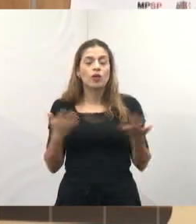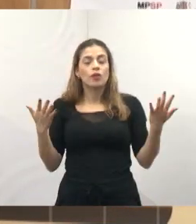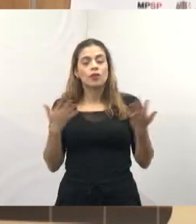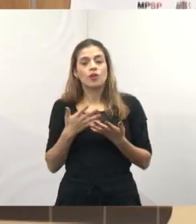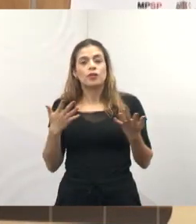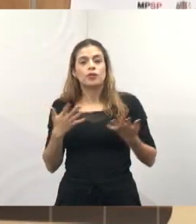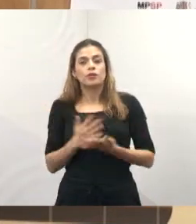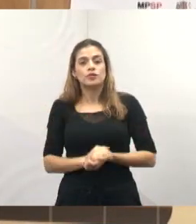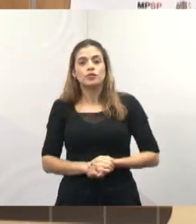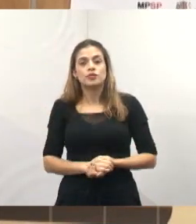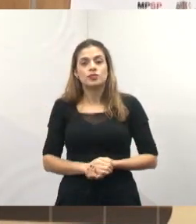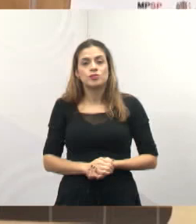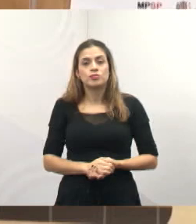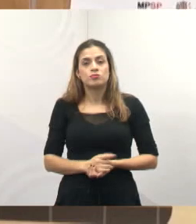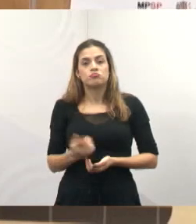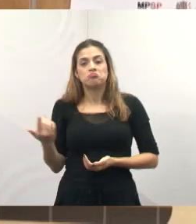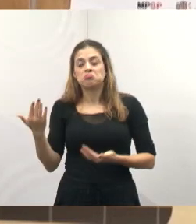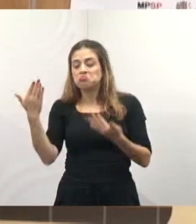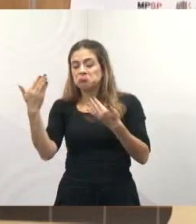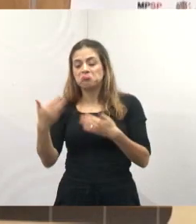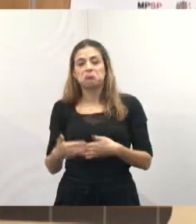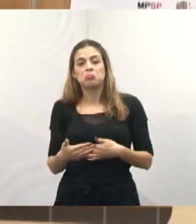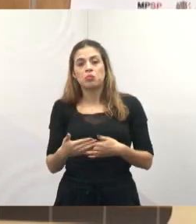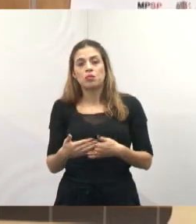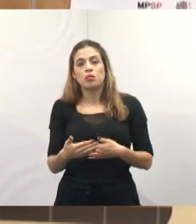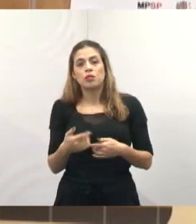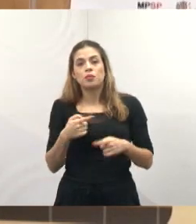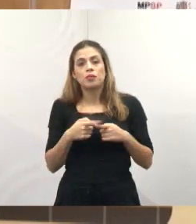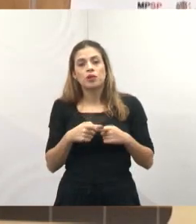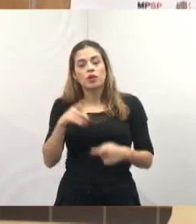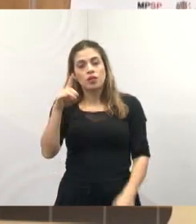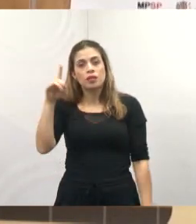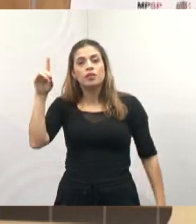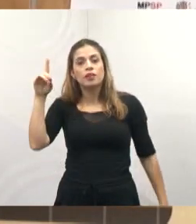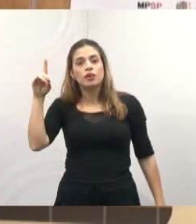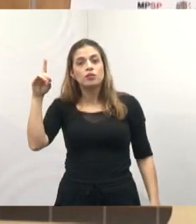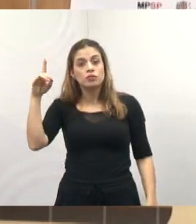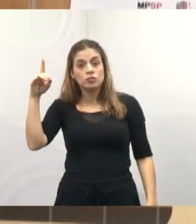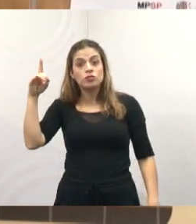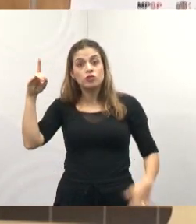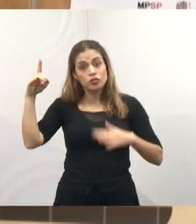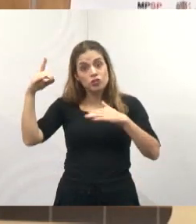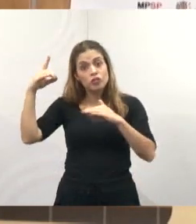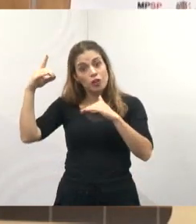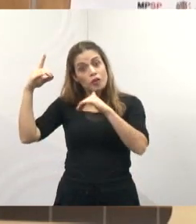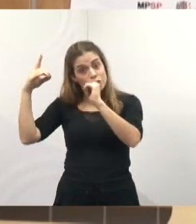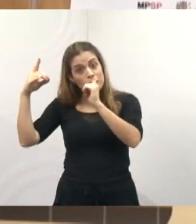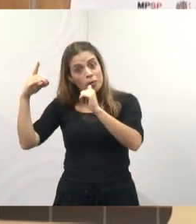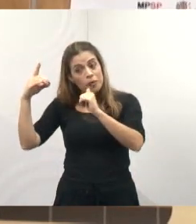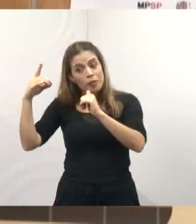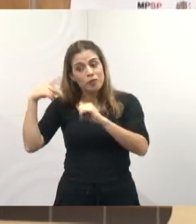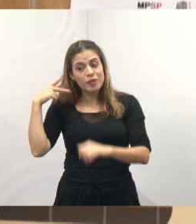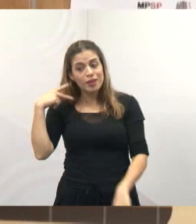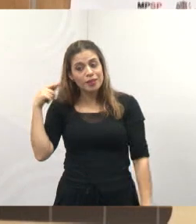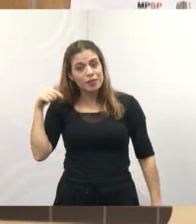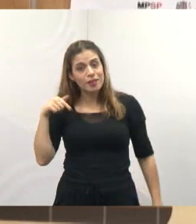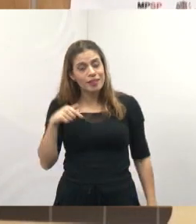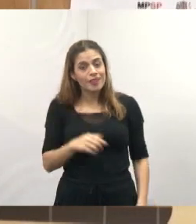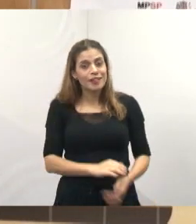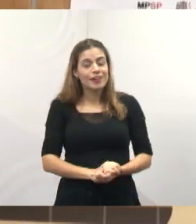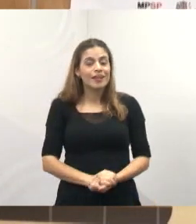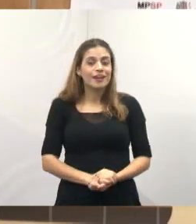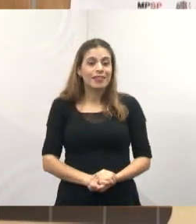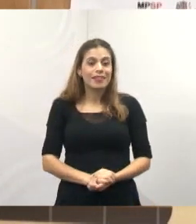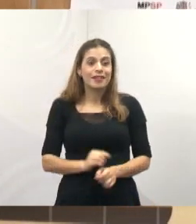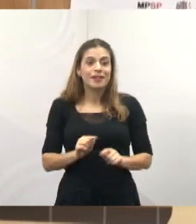Hoje, ele não está aqui para provar, porque Deus levou ele. Deus levou o vereador daqui. Mas